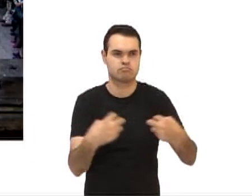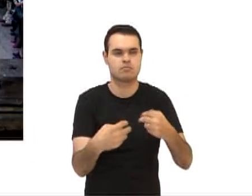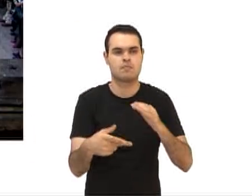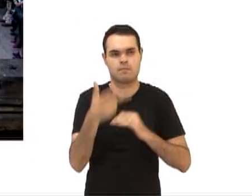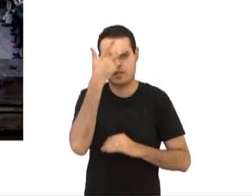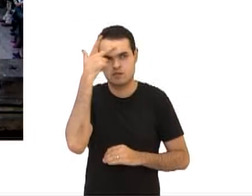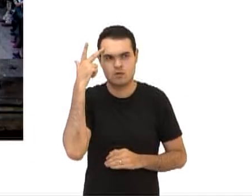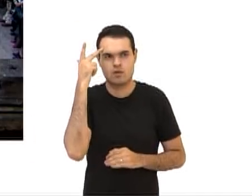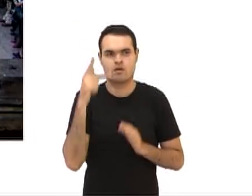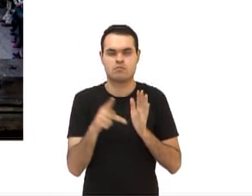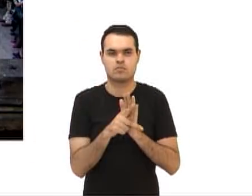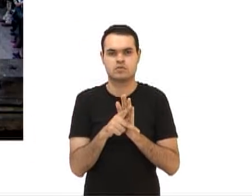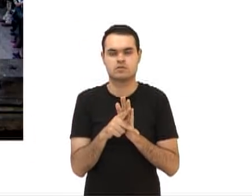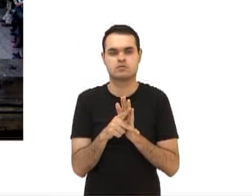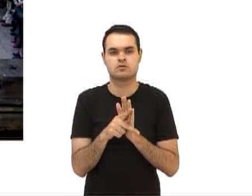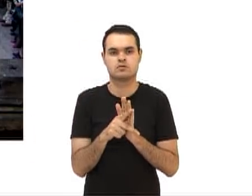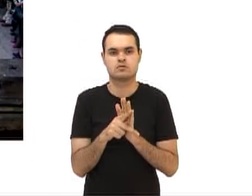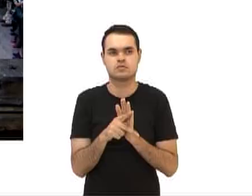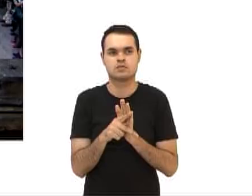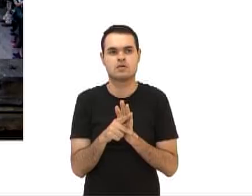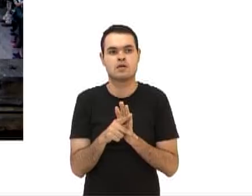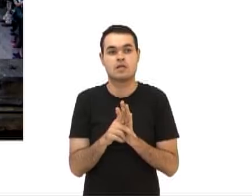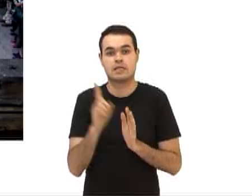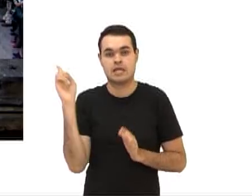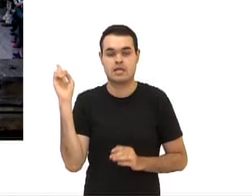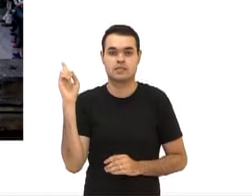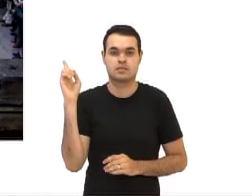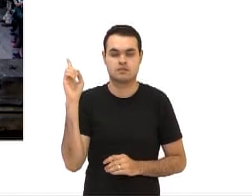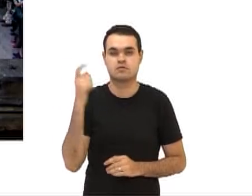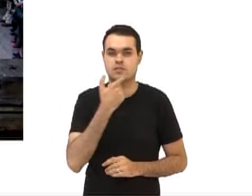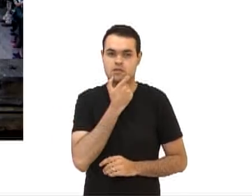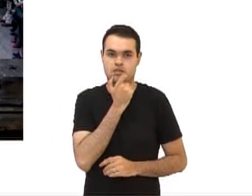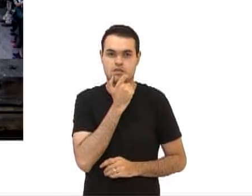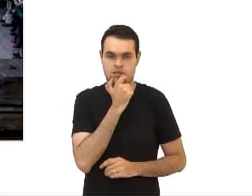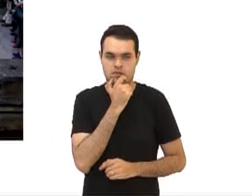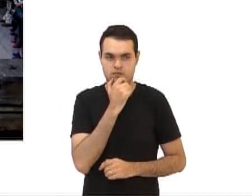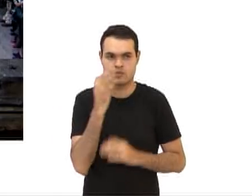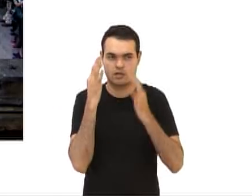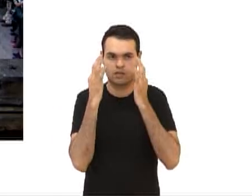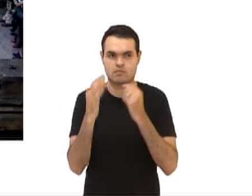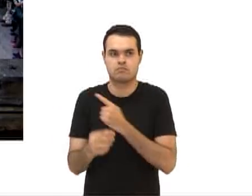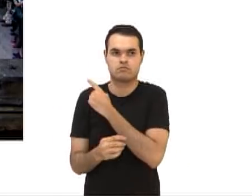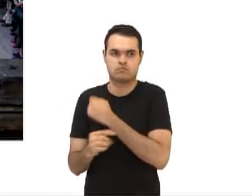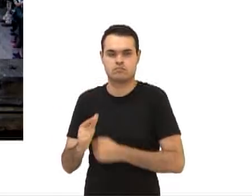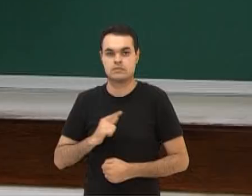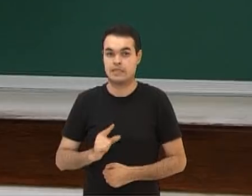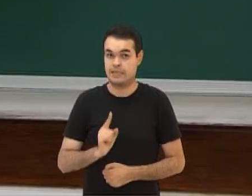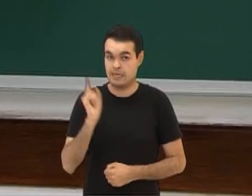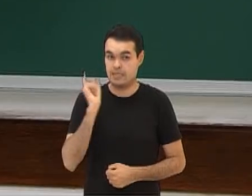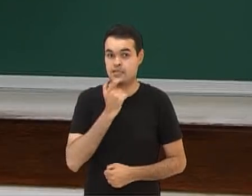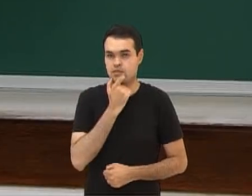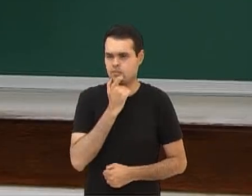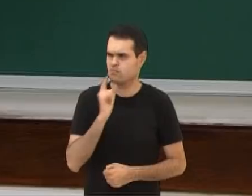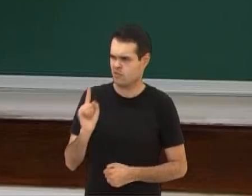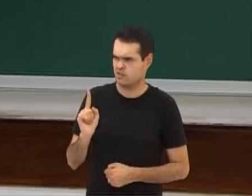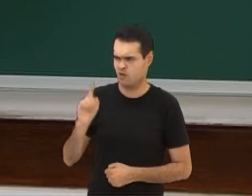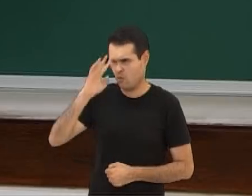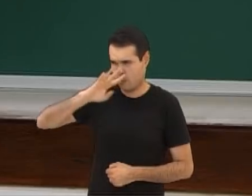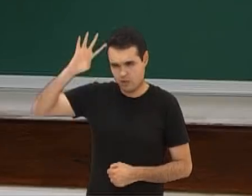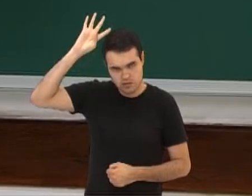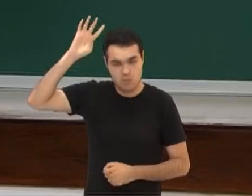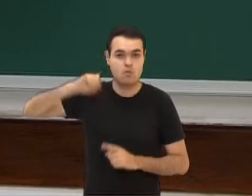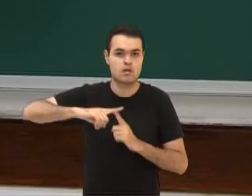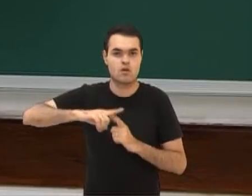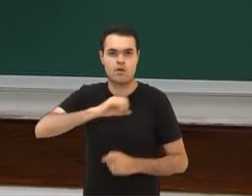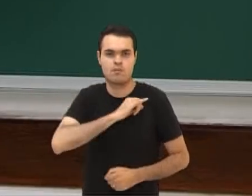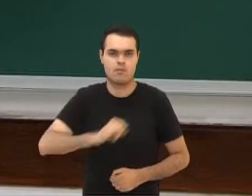essa terma é da ruína da Embate, na Inglaterra, né? E você presta muita atenção que na Inglaterra, mas é romana, porque o